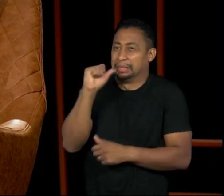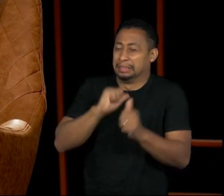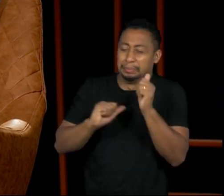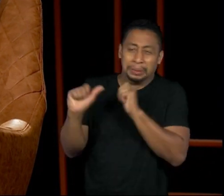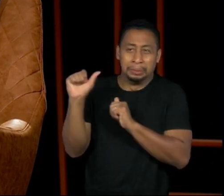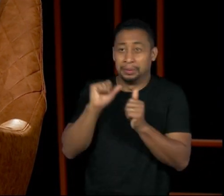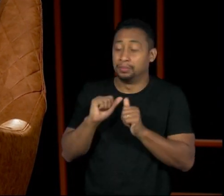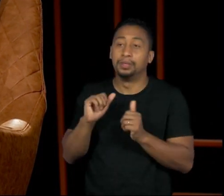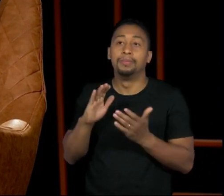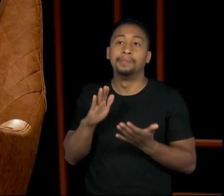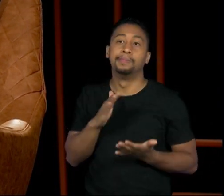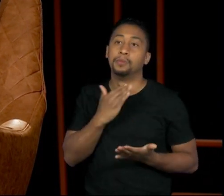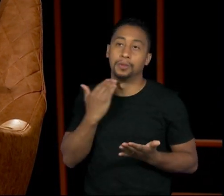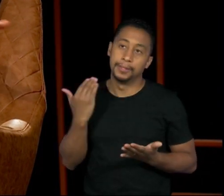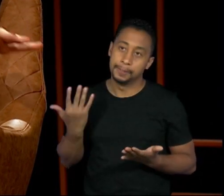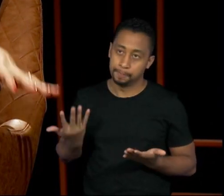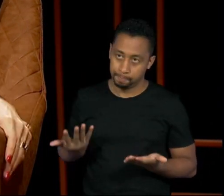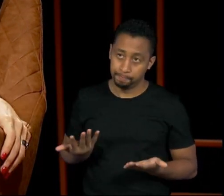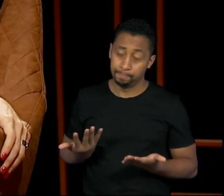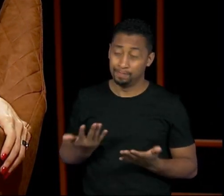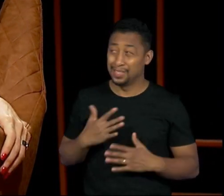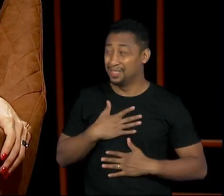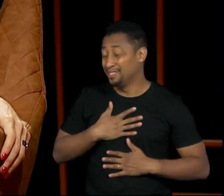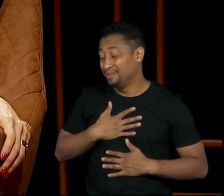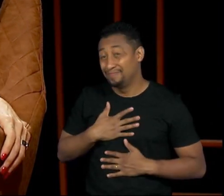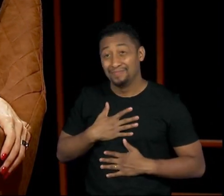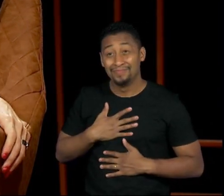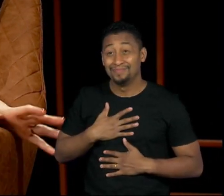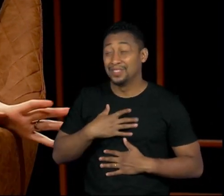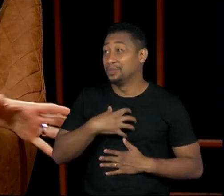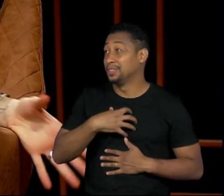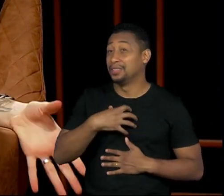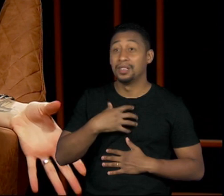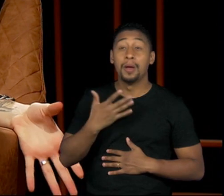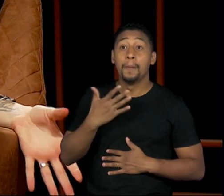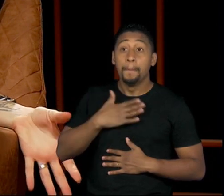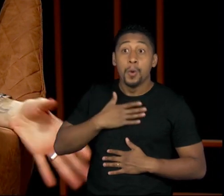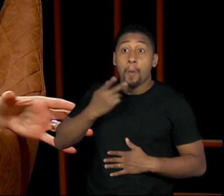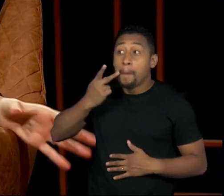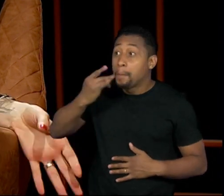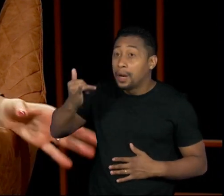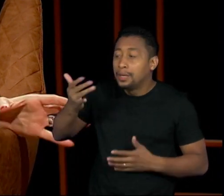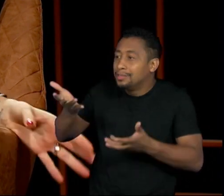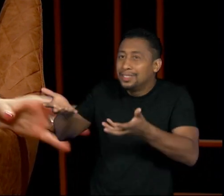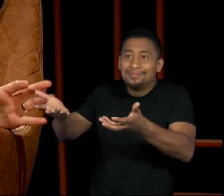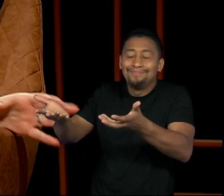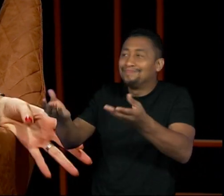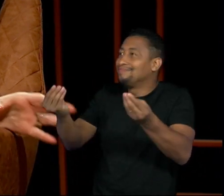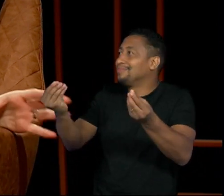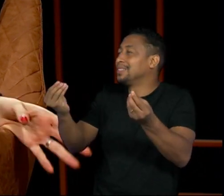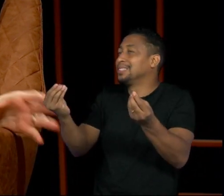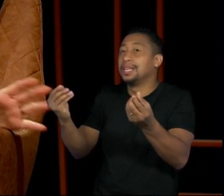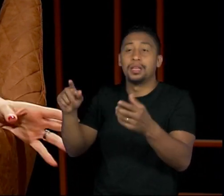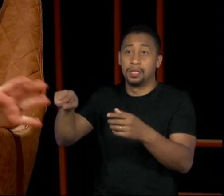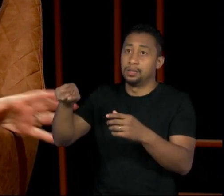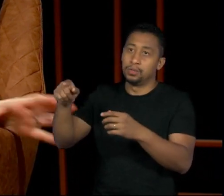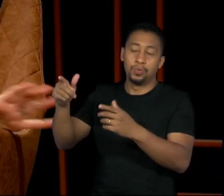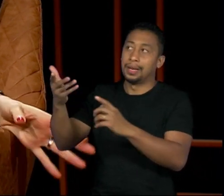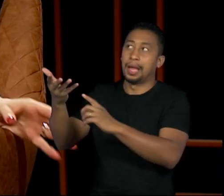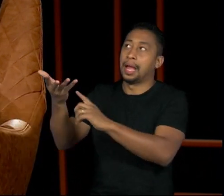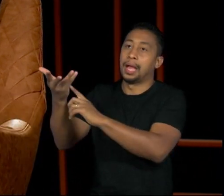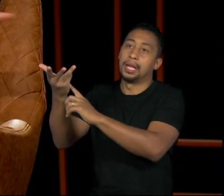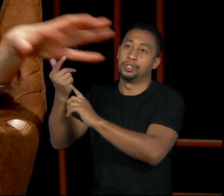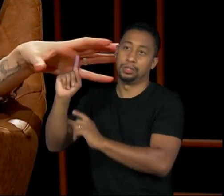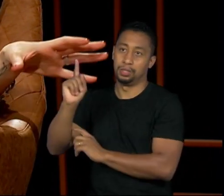pai, porque meu pai era o metaverso já. Meu pai não era artista, mas ele era completamente fora da